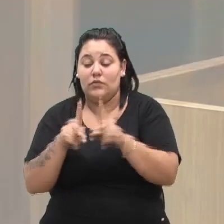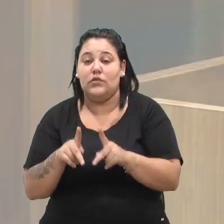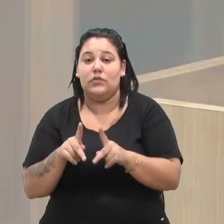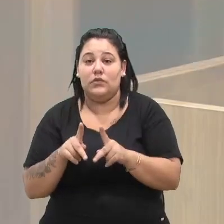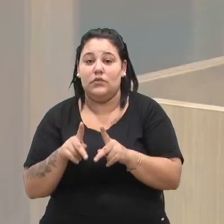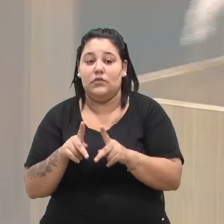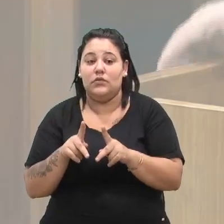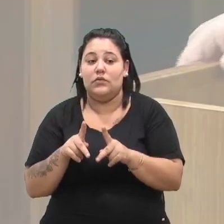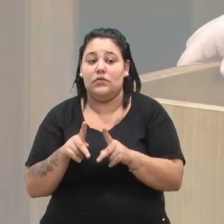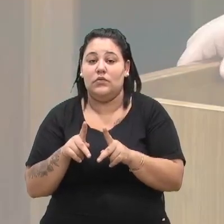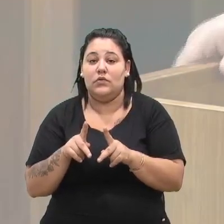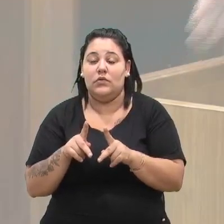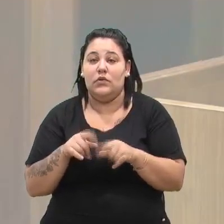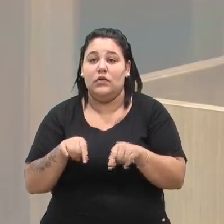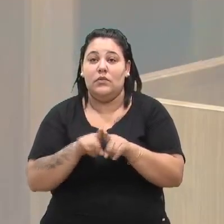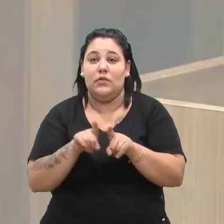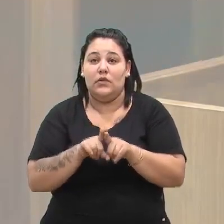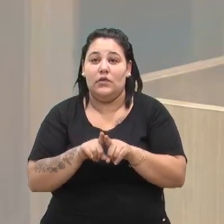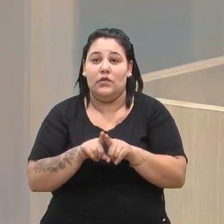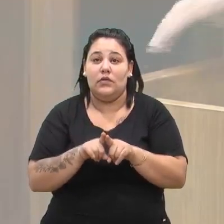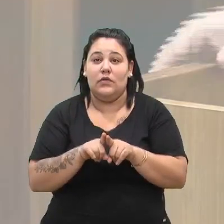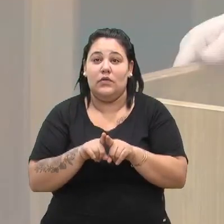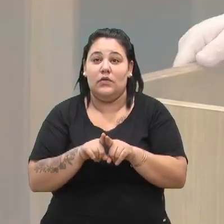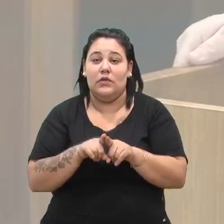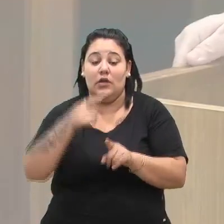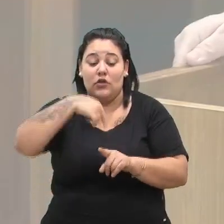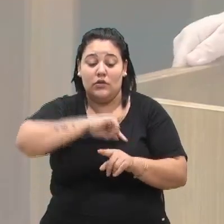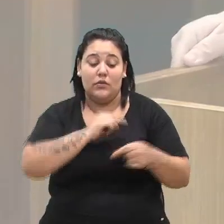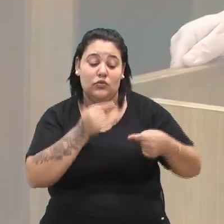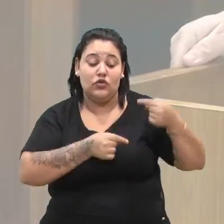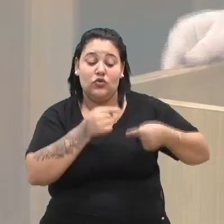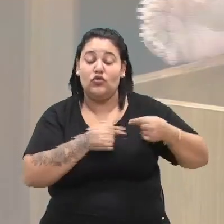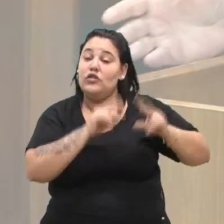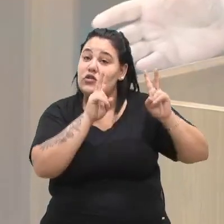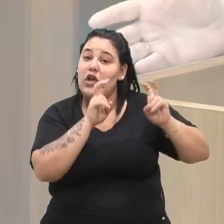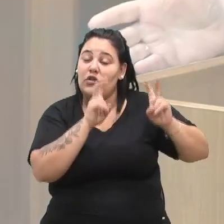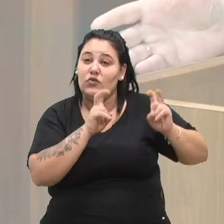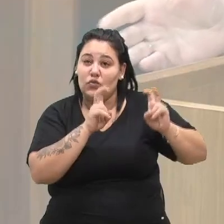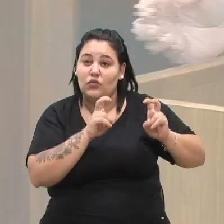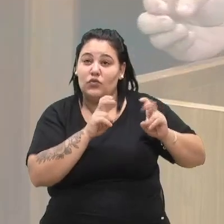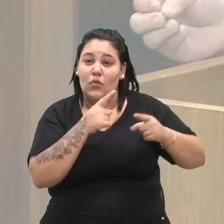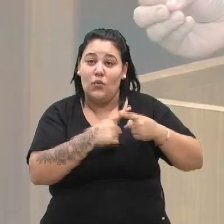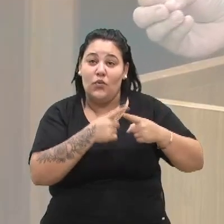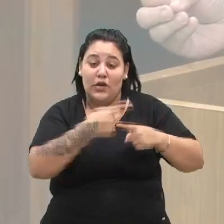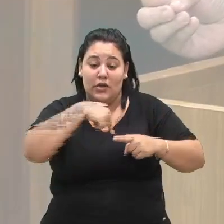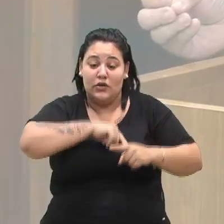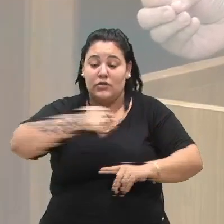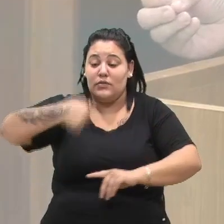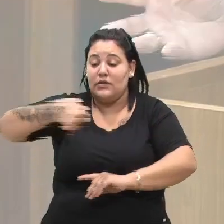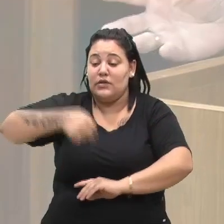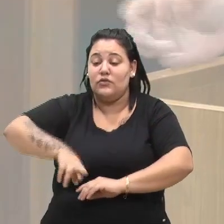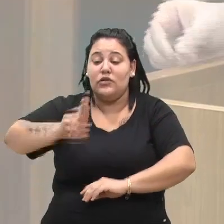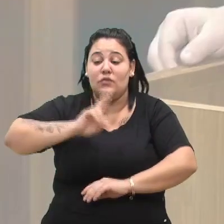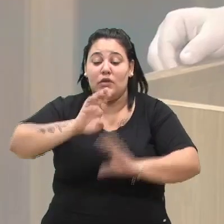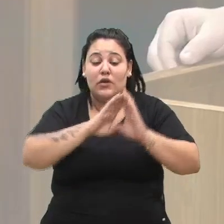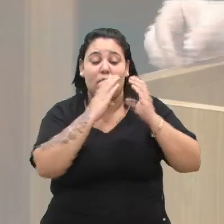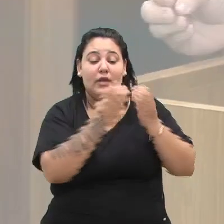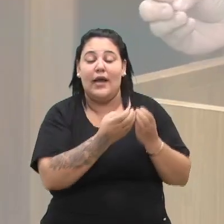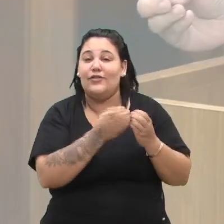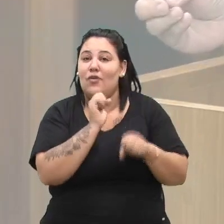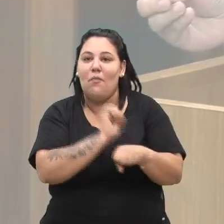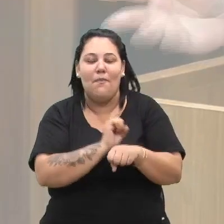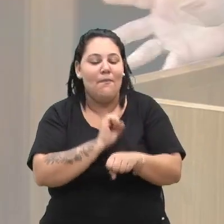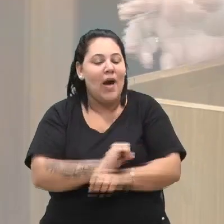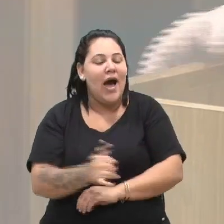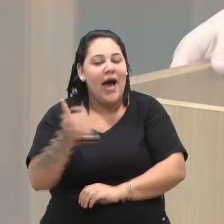escolar, conselho, e a gente vai debater sobre esses assuntos. Nós precisamos de resposta, a comunidade não para de ligar, não para